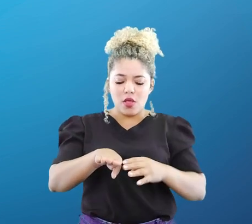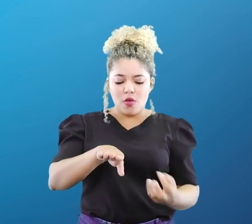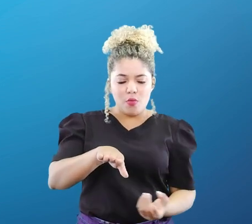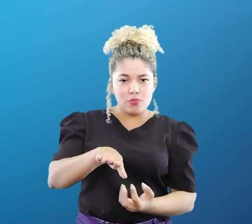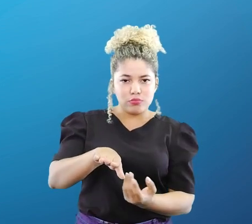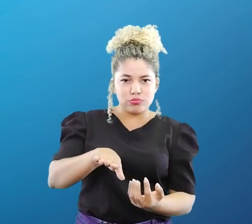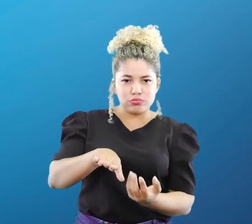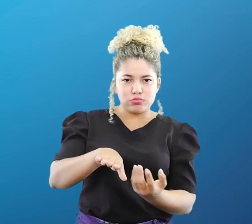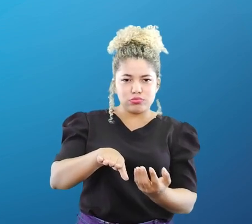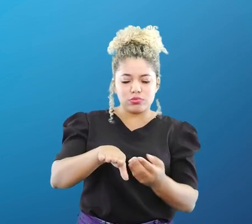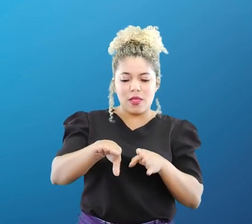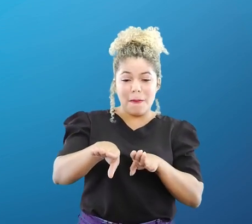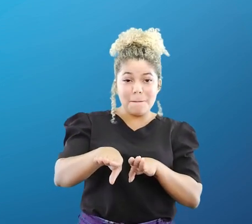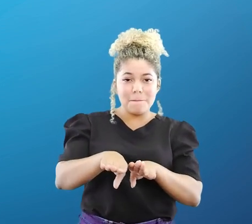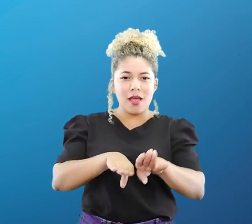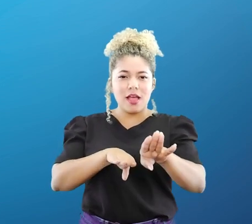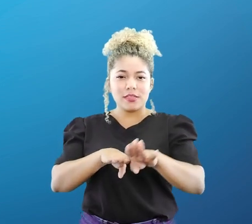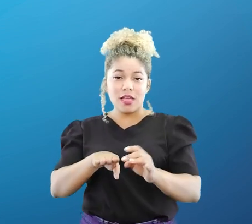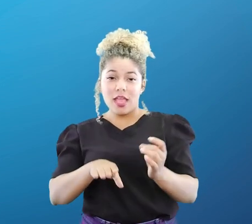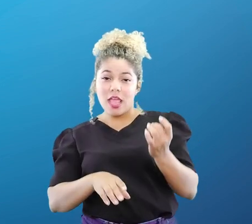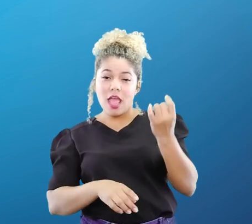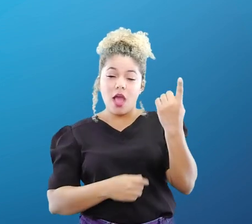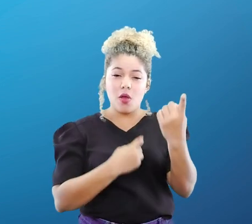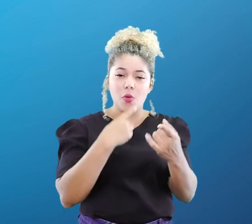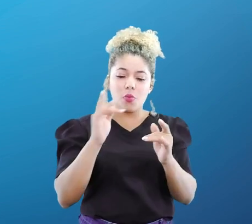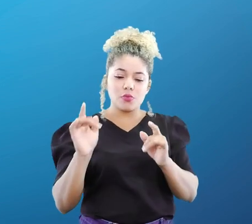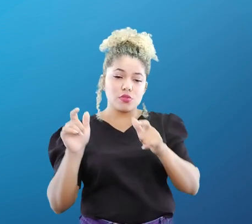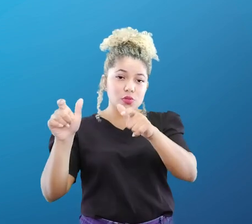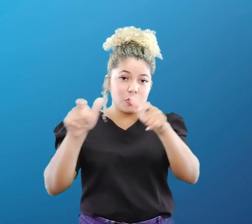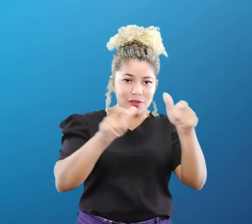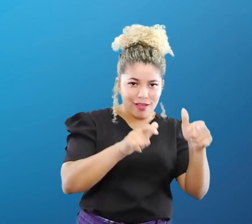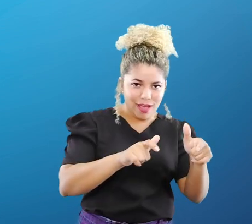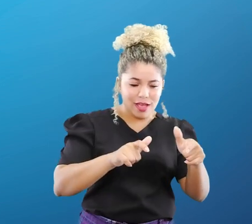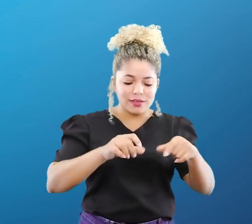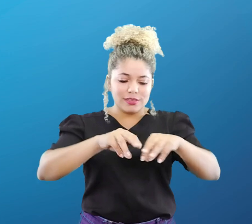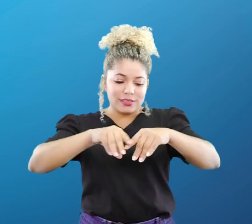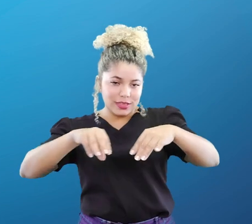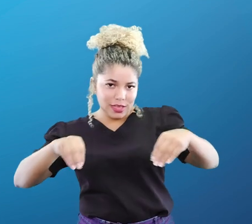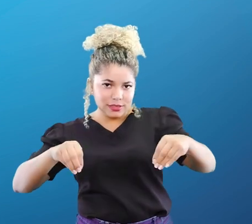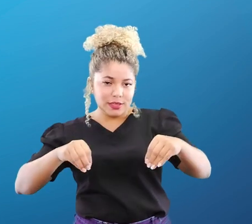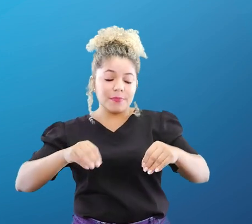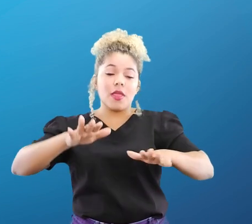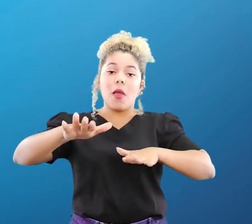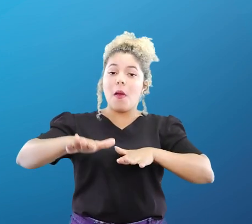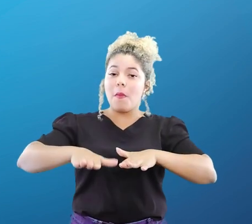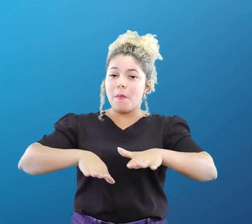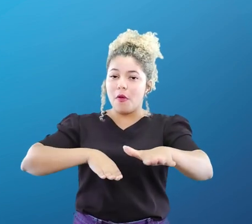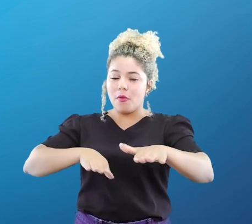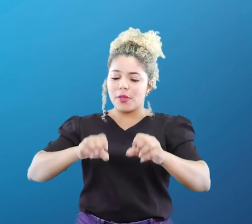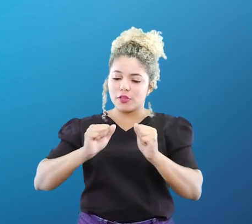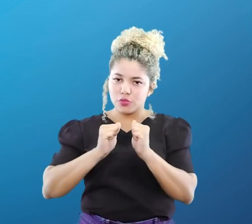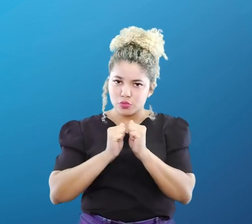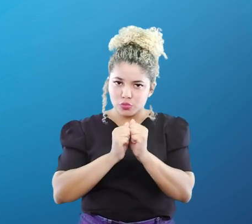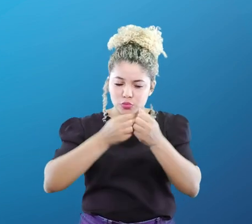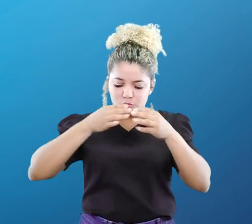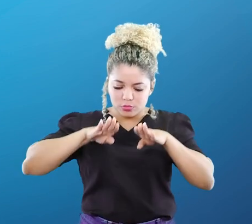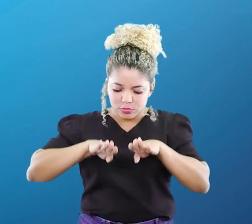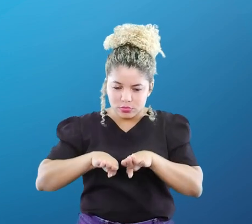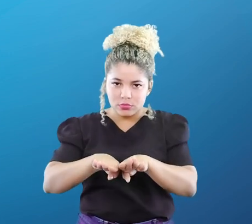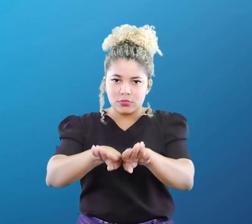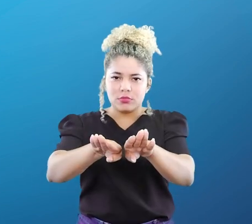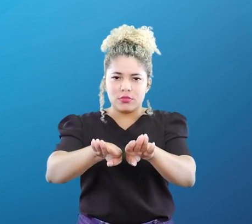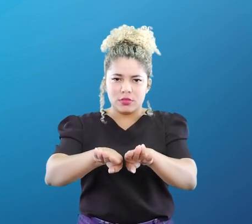Terra e chocam-se em alguns pontos da crosta. D. Movimentam-se em conjunto, desenvolvendo